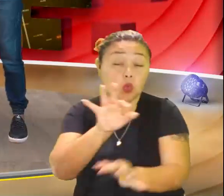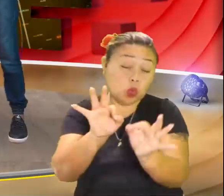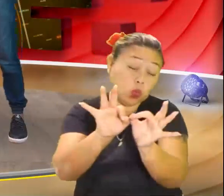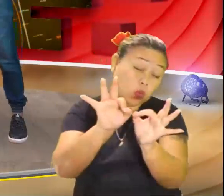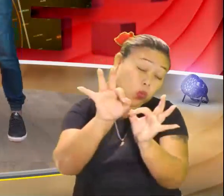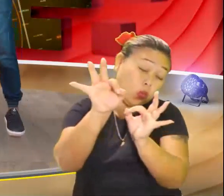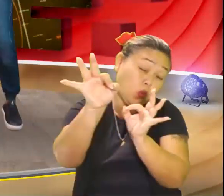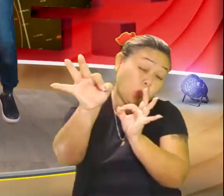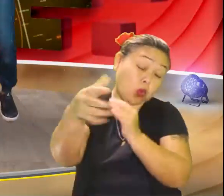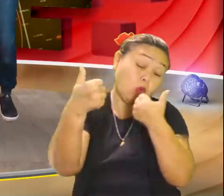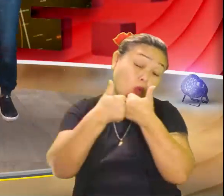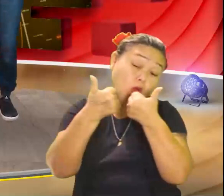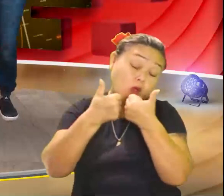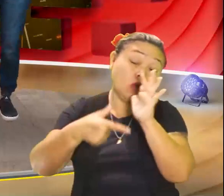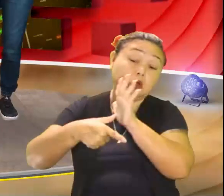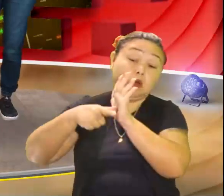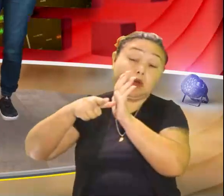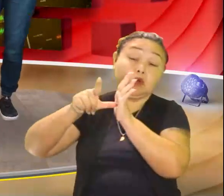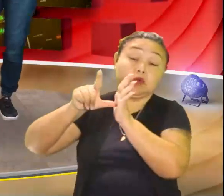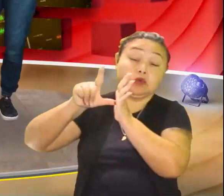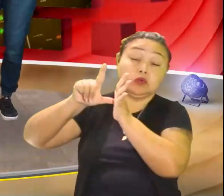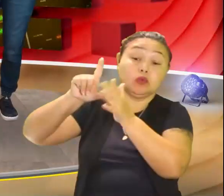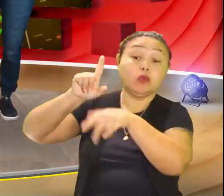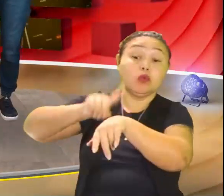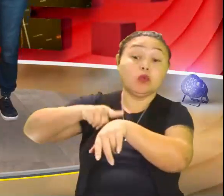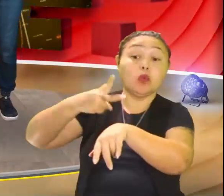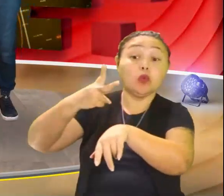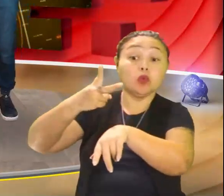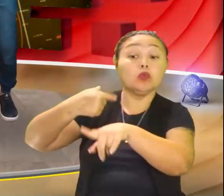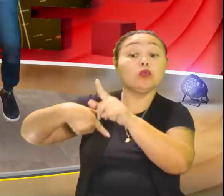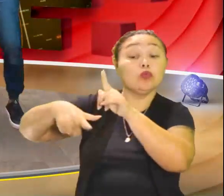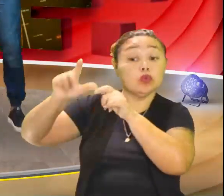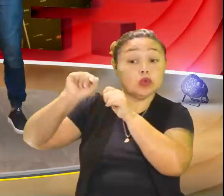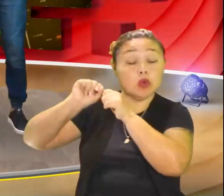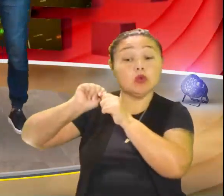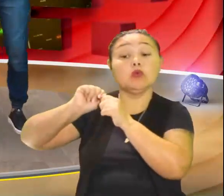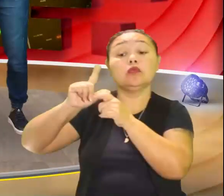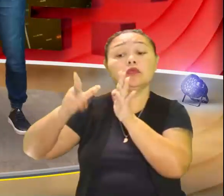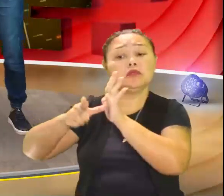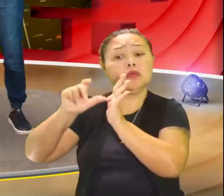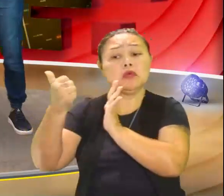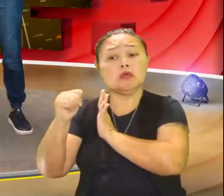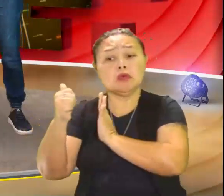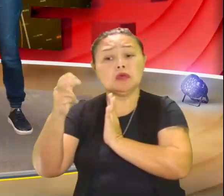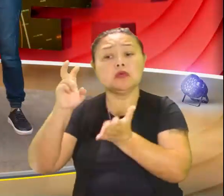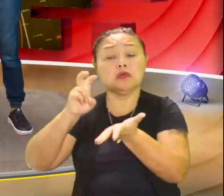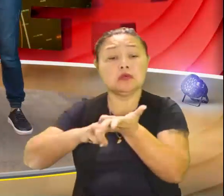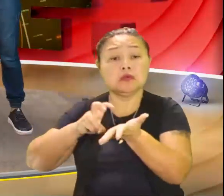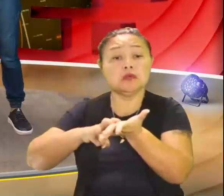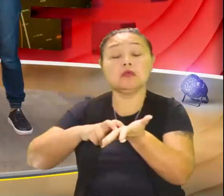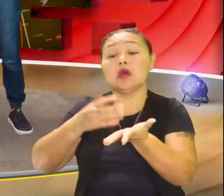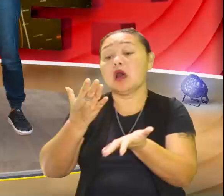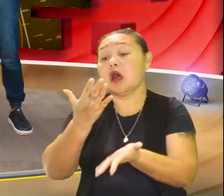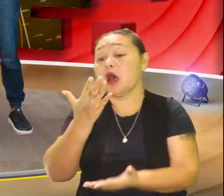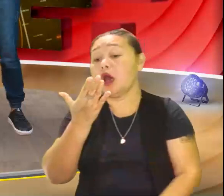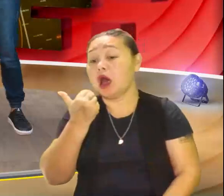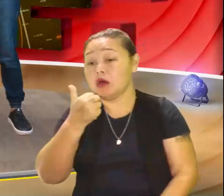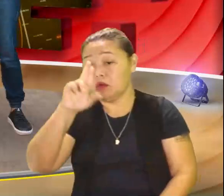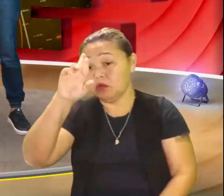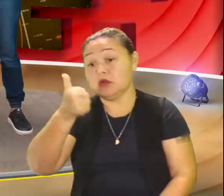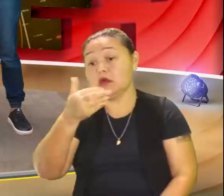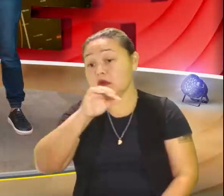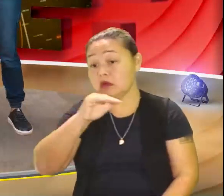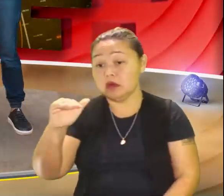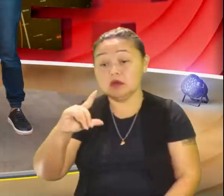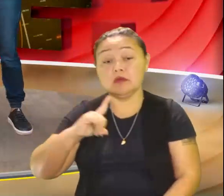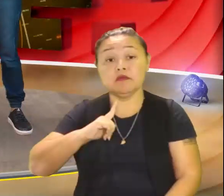passa uma, 2 horas mais cedo, né, para poder chegar na escola às 1 da tarde e saiu de casa às 11 da manhã, ou seja, almoçou às 10h30.